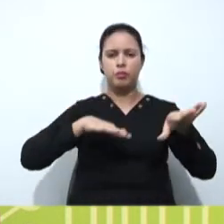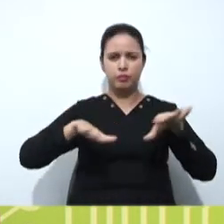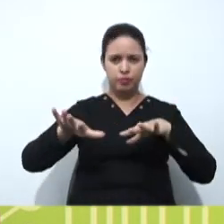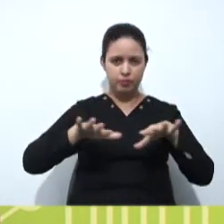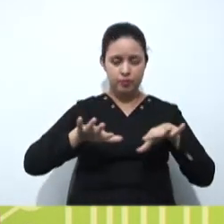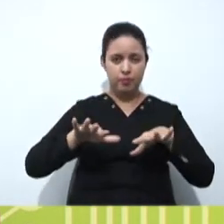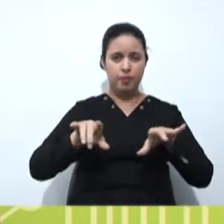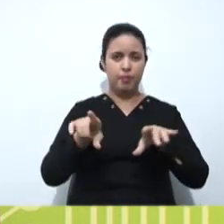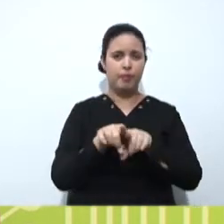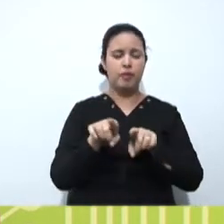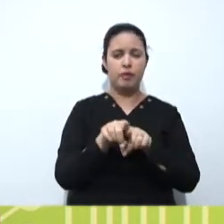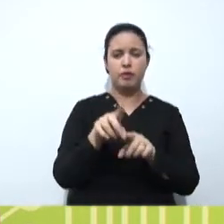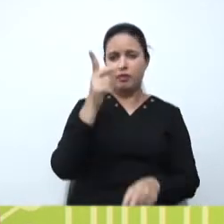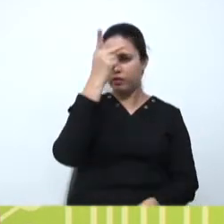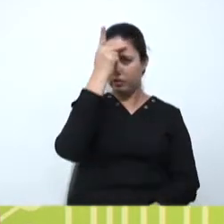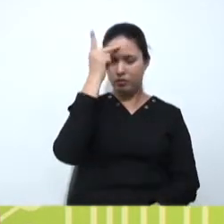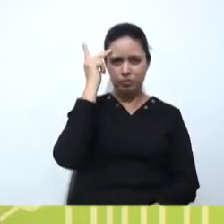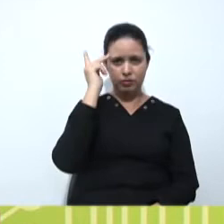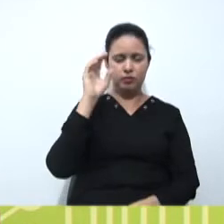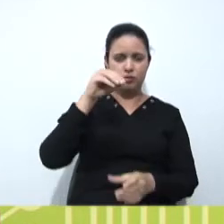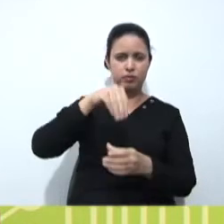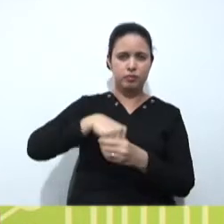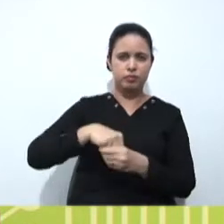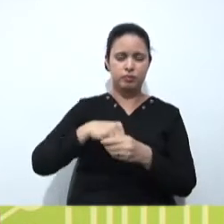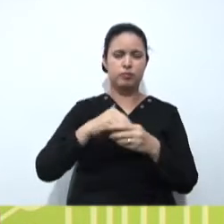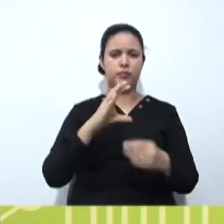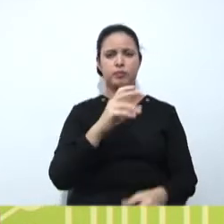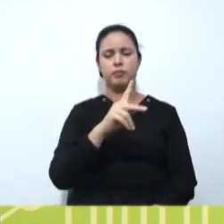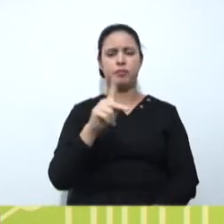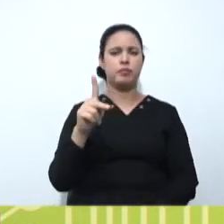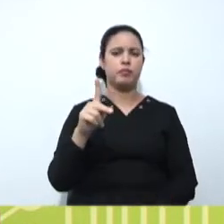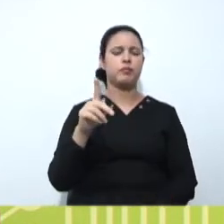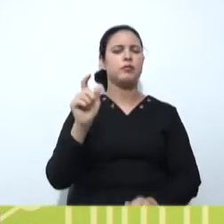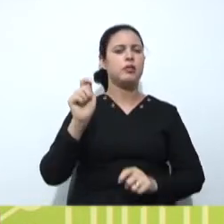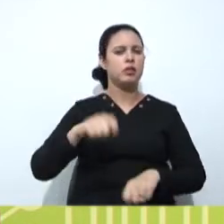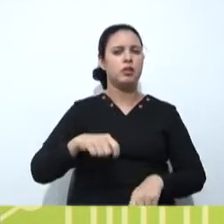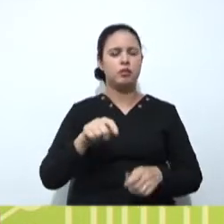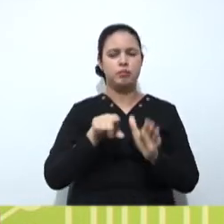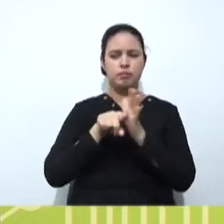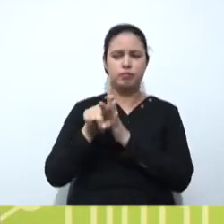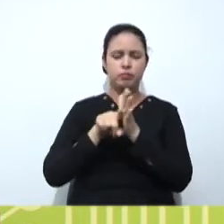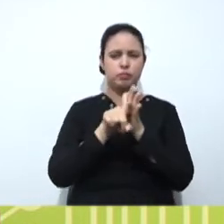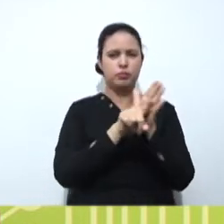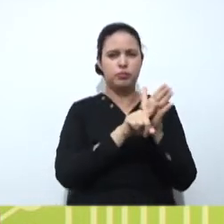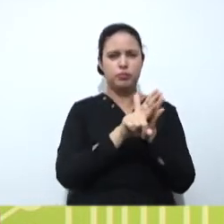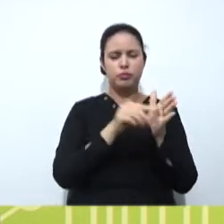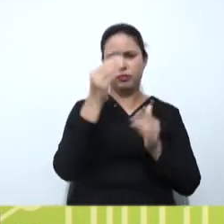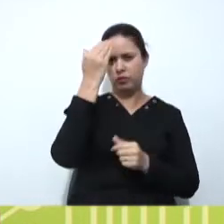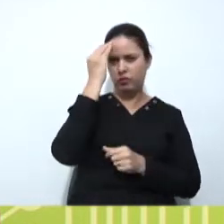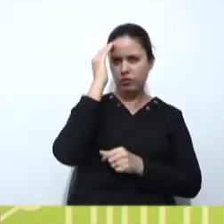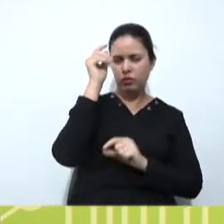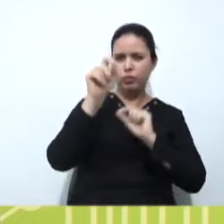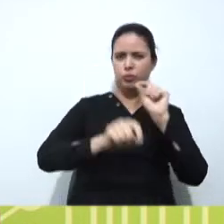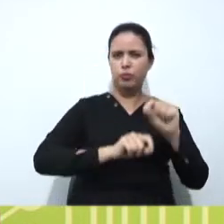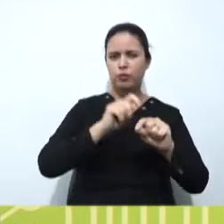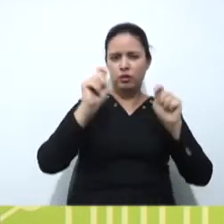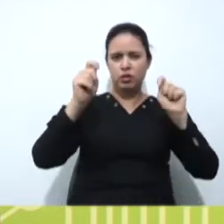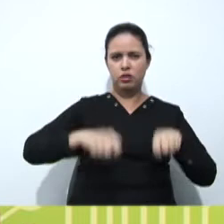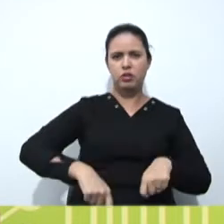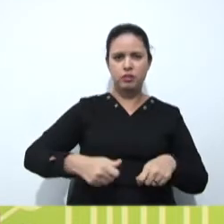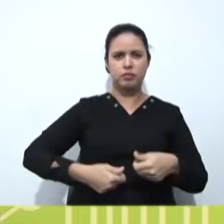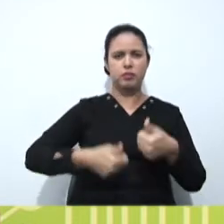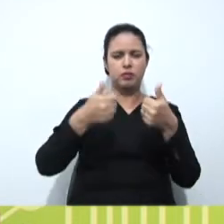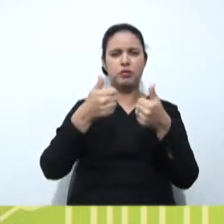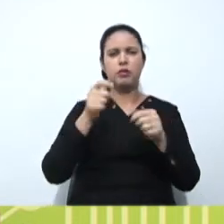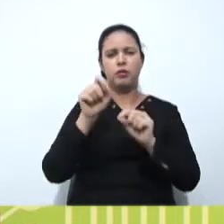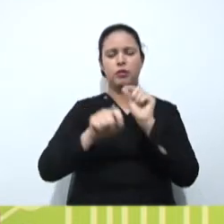aí, as pessoas que estão dentro da cooperativa, os cooperados, eles devem saber analisar, entender o que pode melhorar,